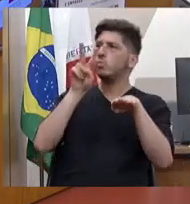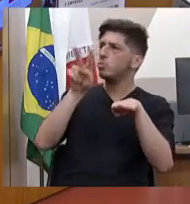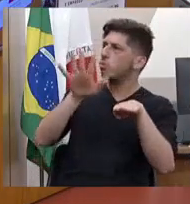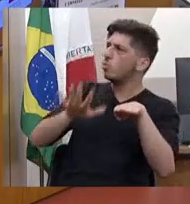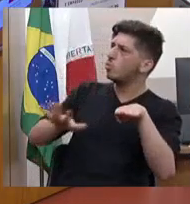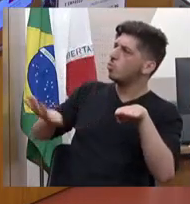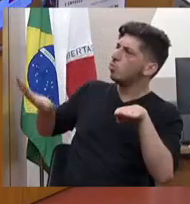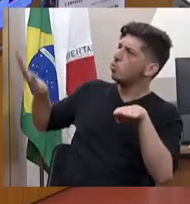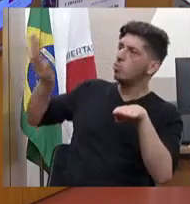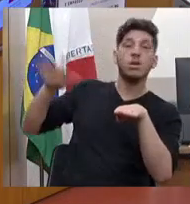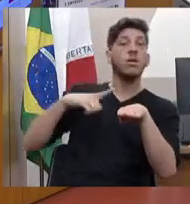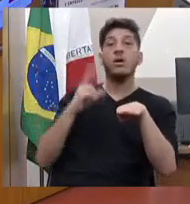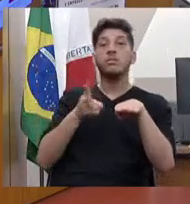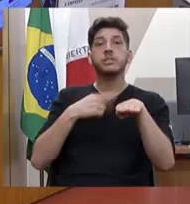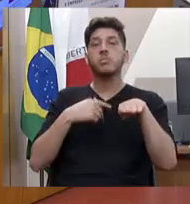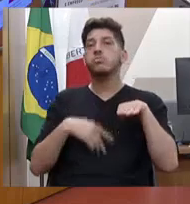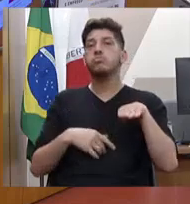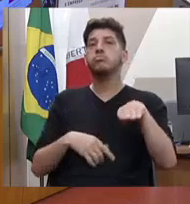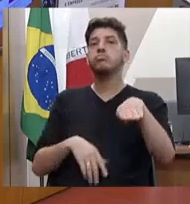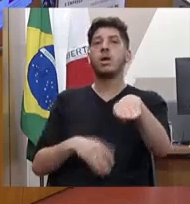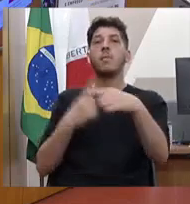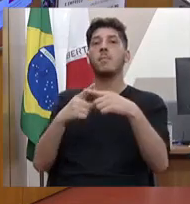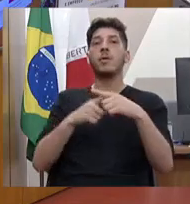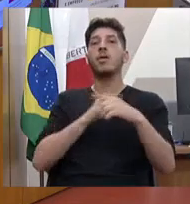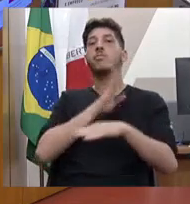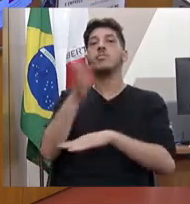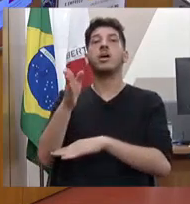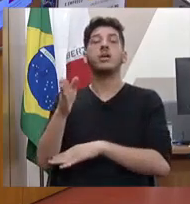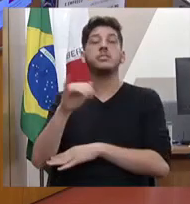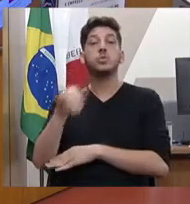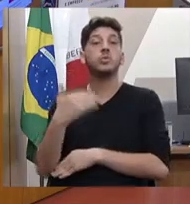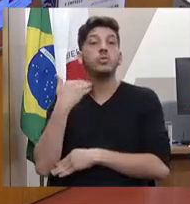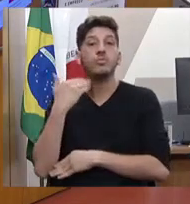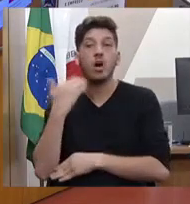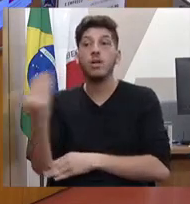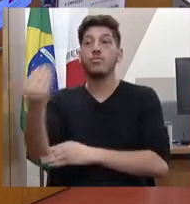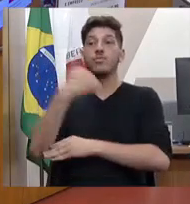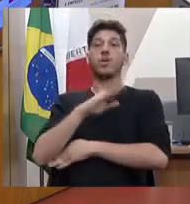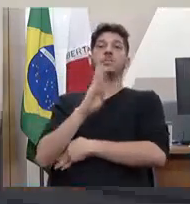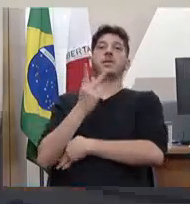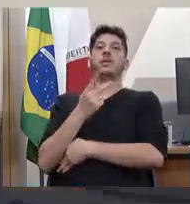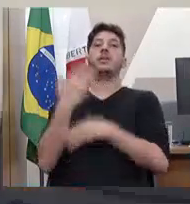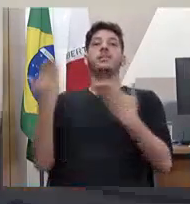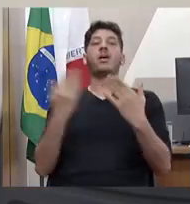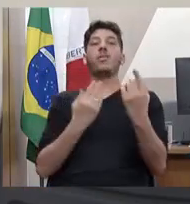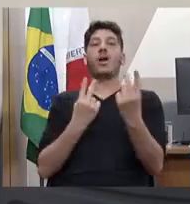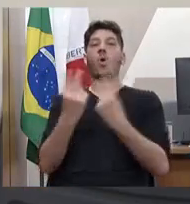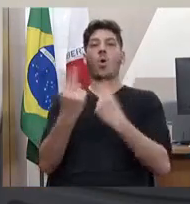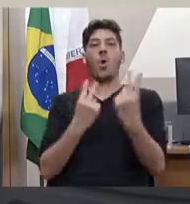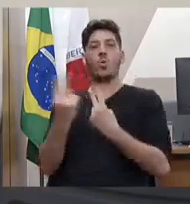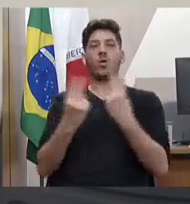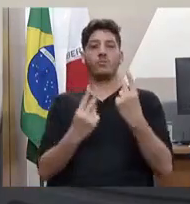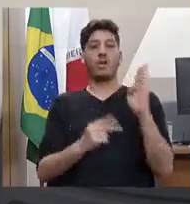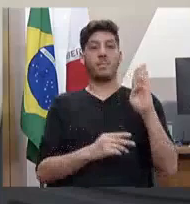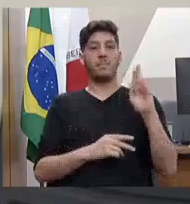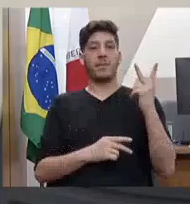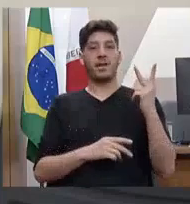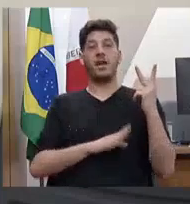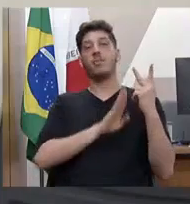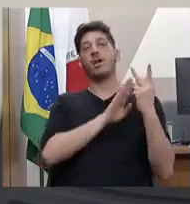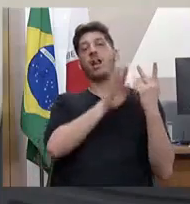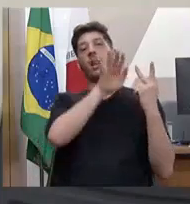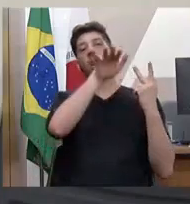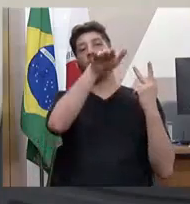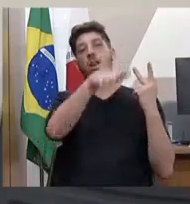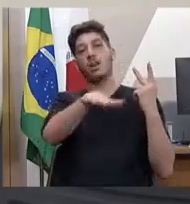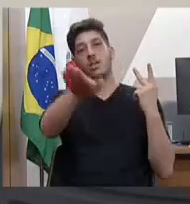então toda hora né então esse trecho aqui de Belo Horizonte até o viaduto